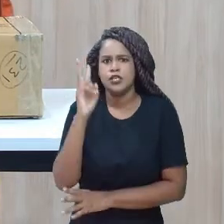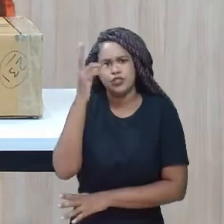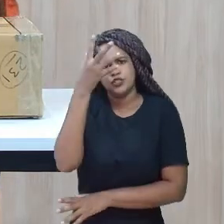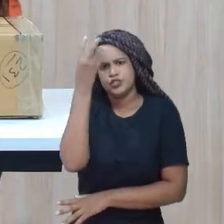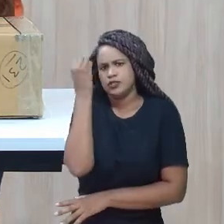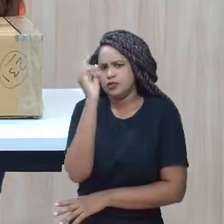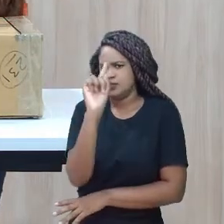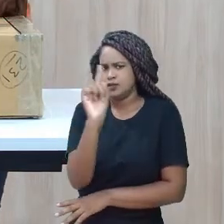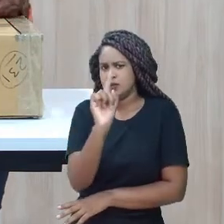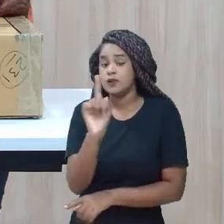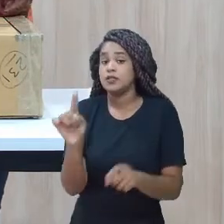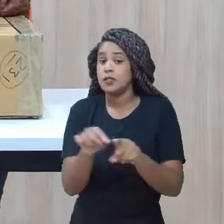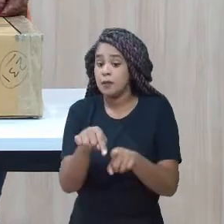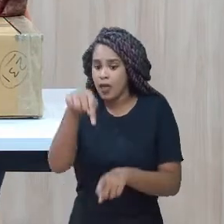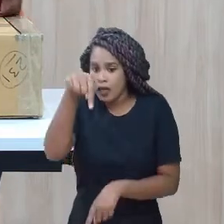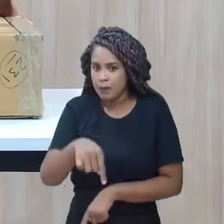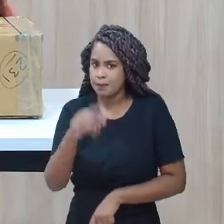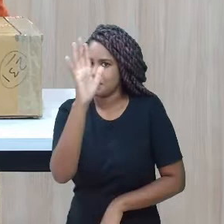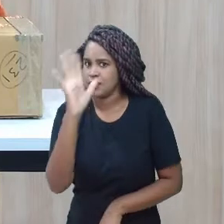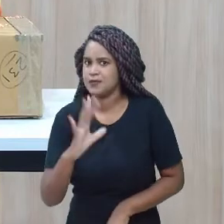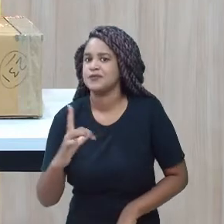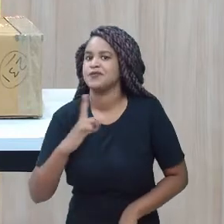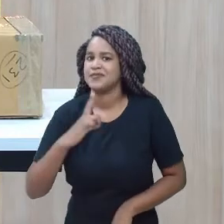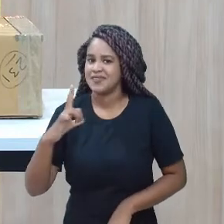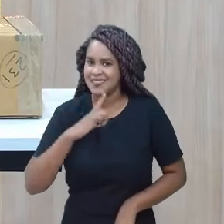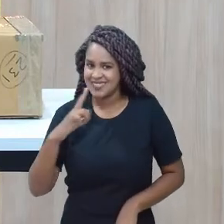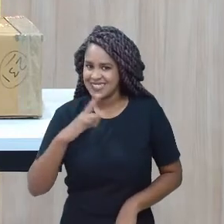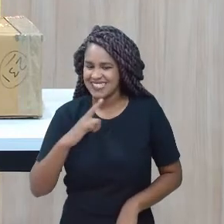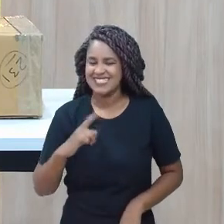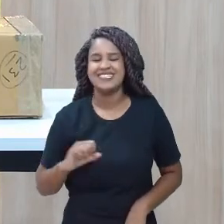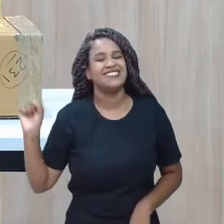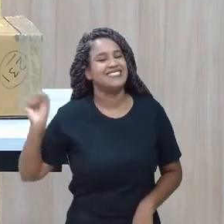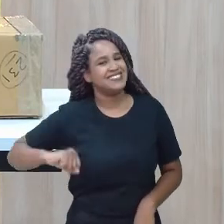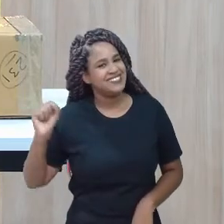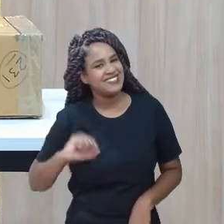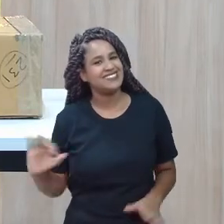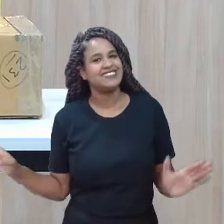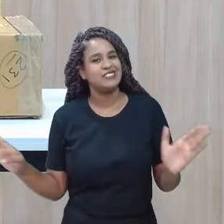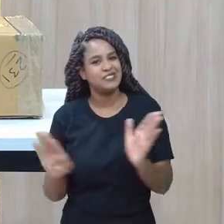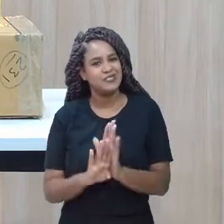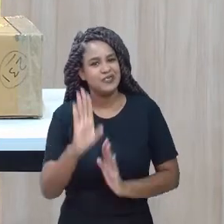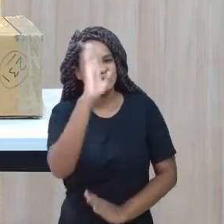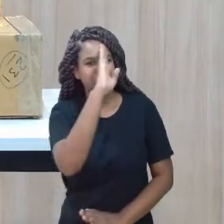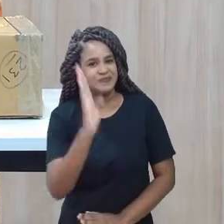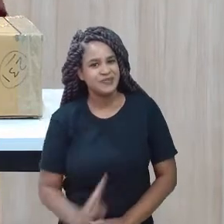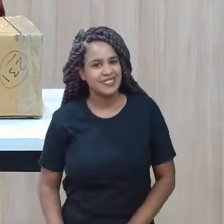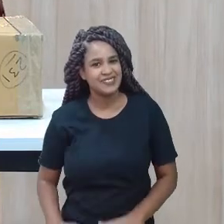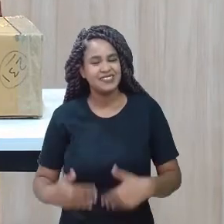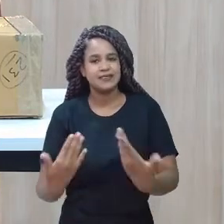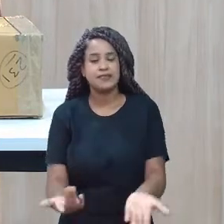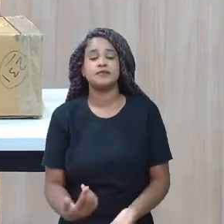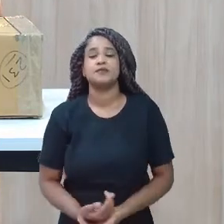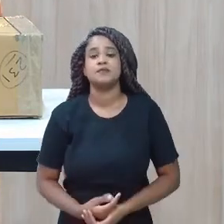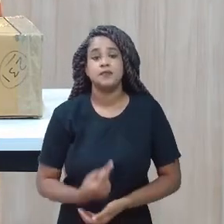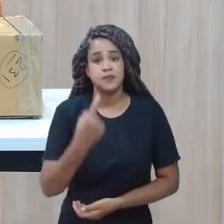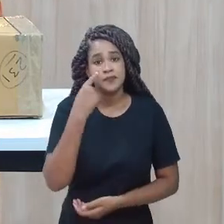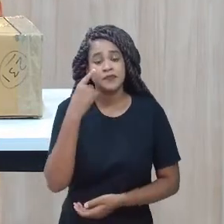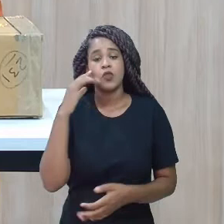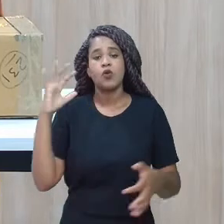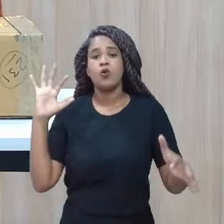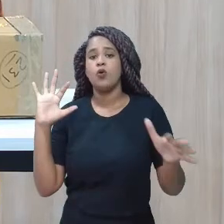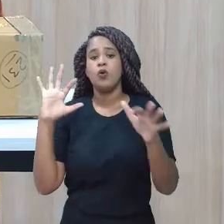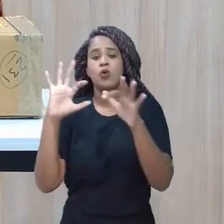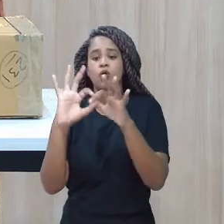saberem que tem aqui no Brasil. Sim, chegou no Brasil. E está muito ligado